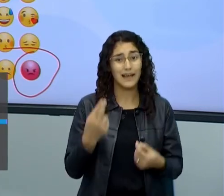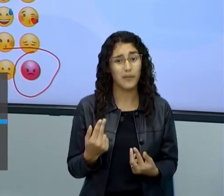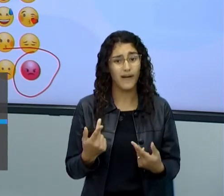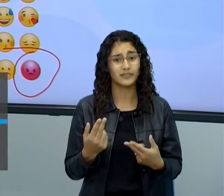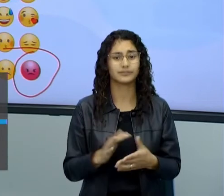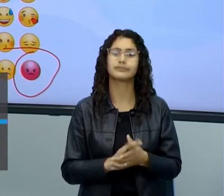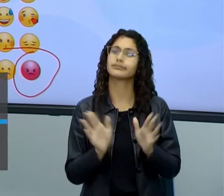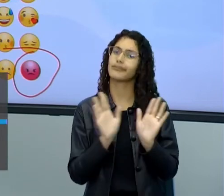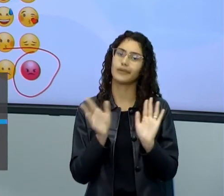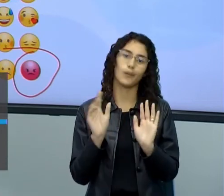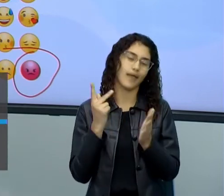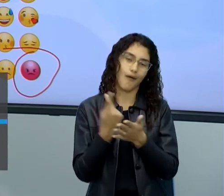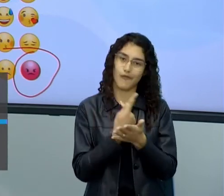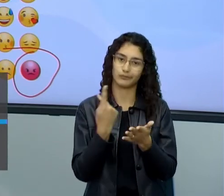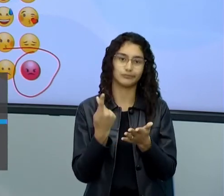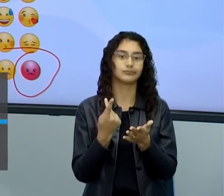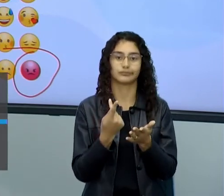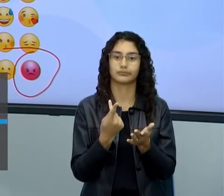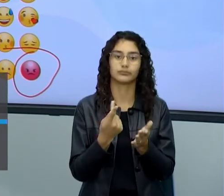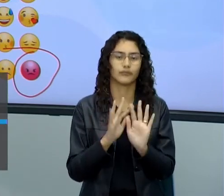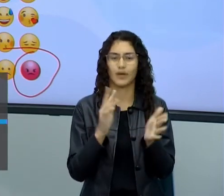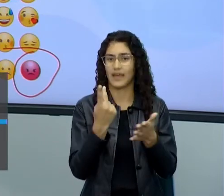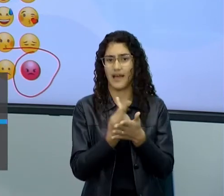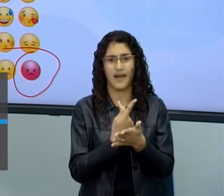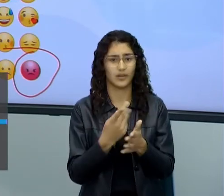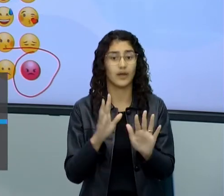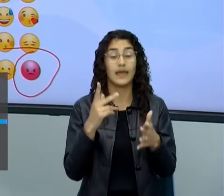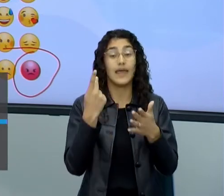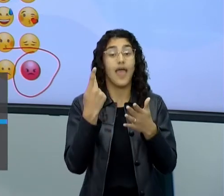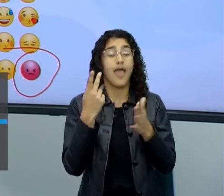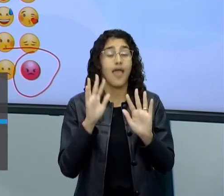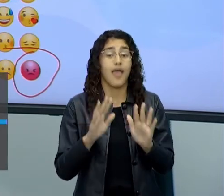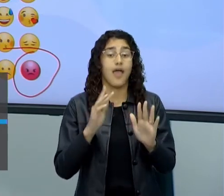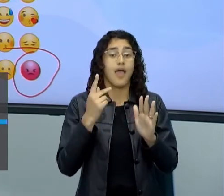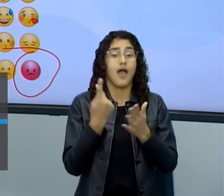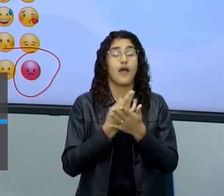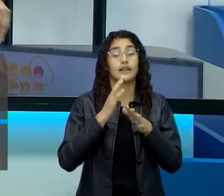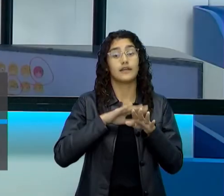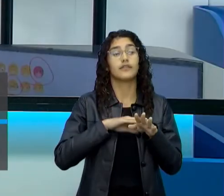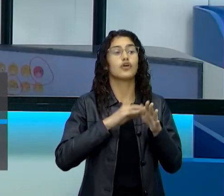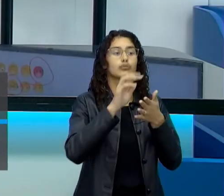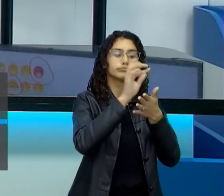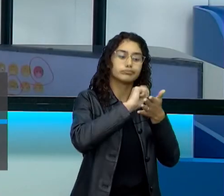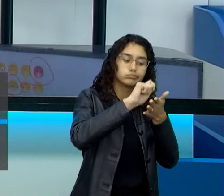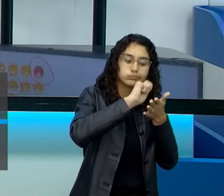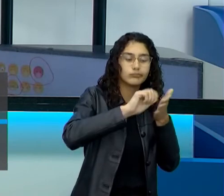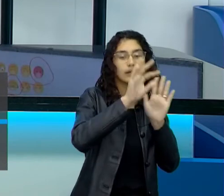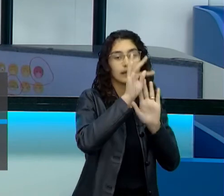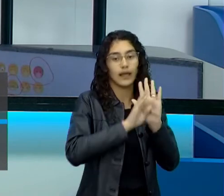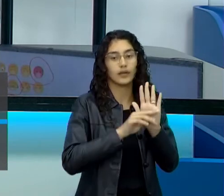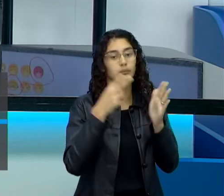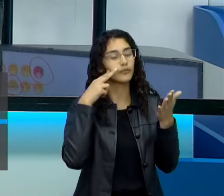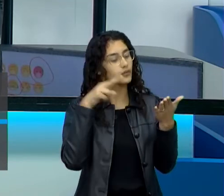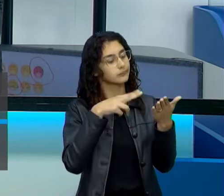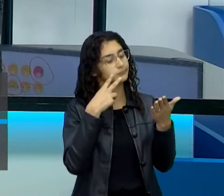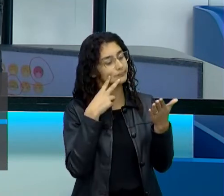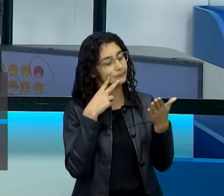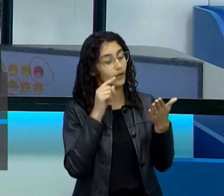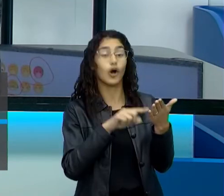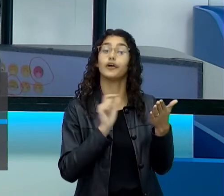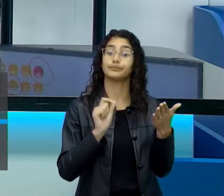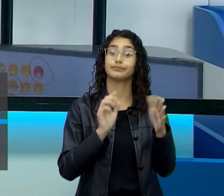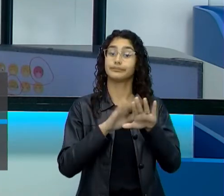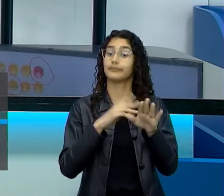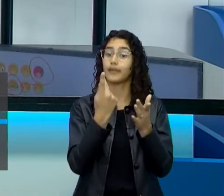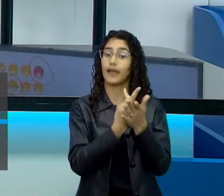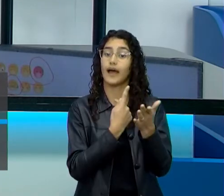motivos? Uhum. Não, não é erro. Errar. Não, errar é quando você faz uma redação na escola. Exatamente. O professor Mauro lê aqui e fala: olha, querido, faz